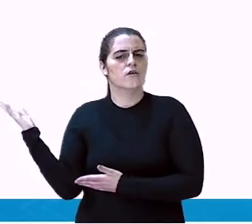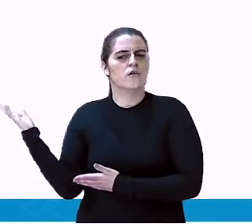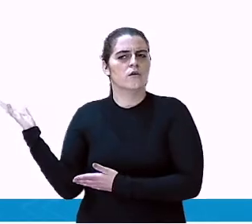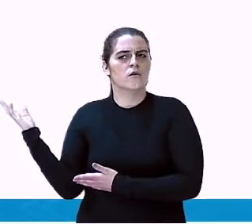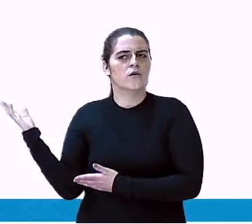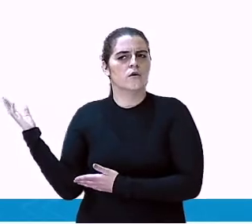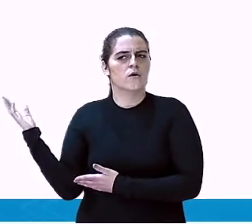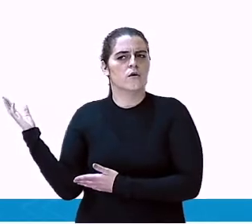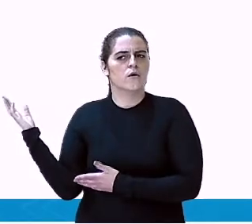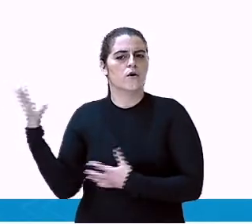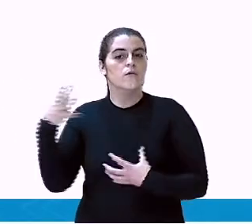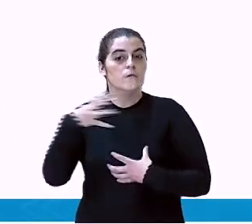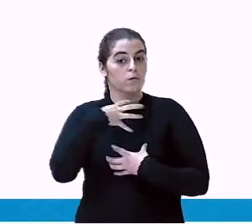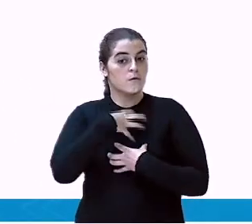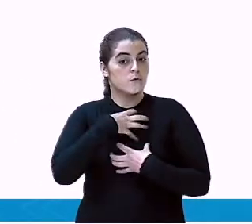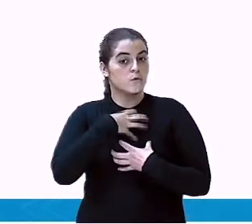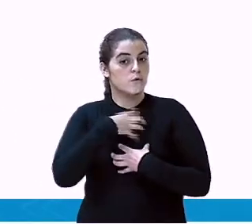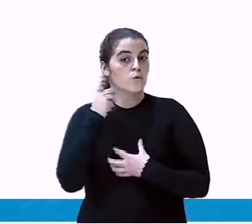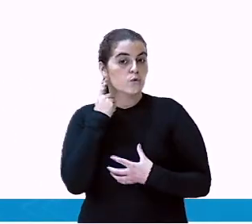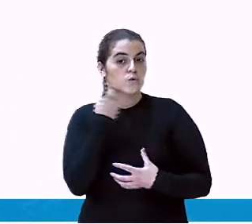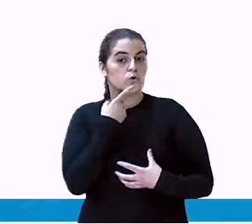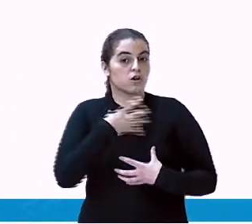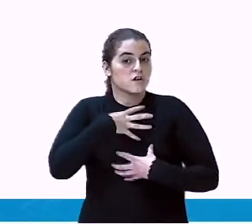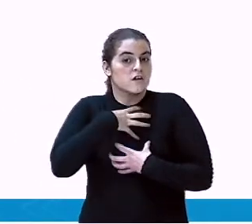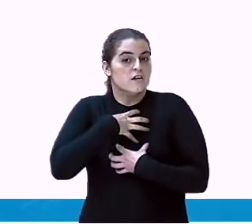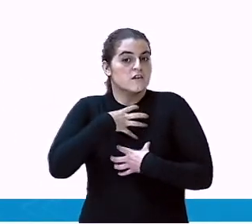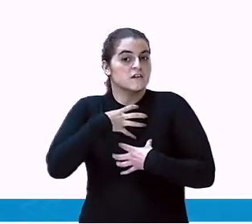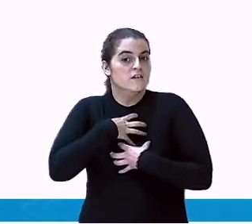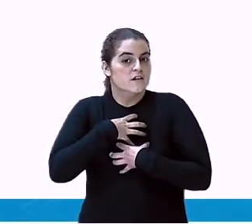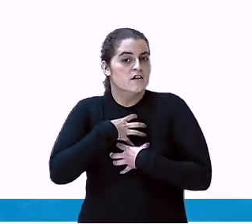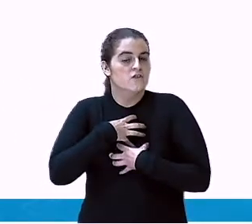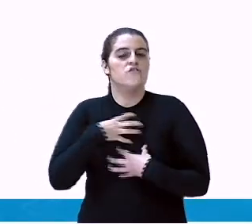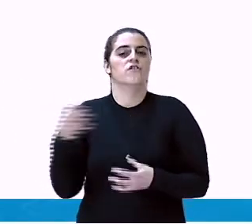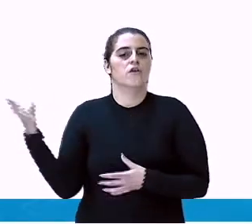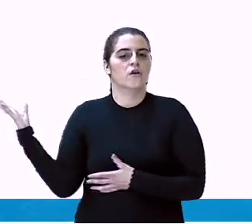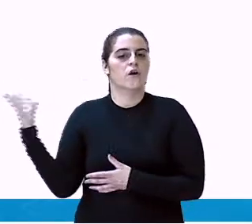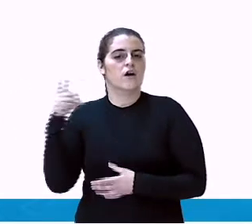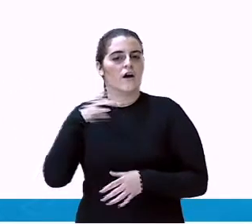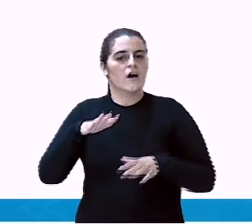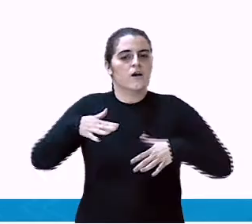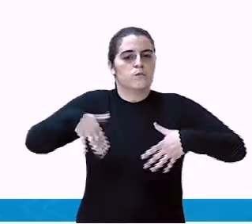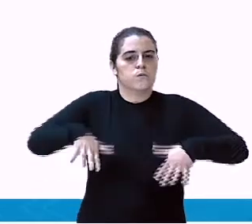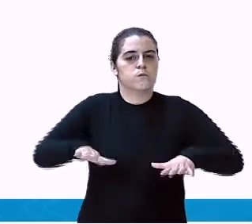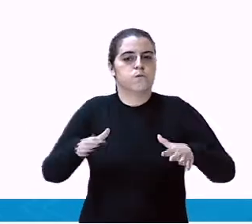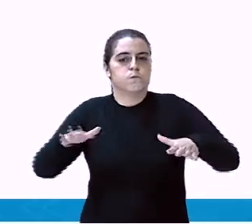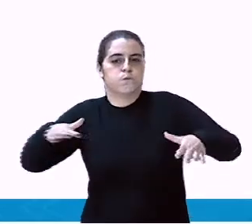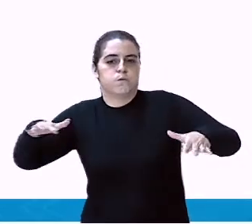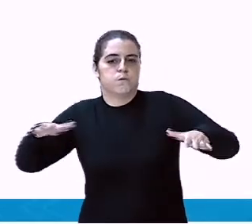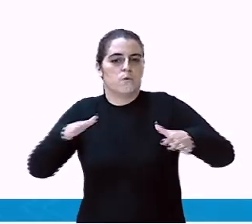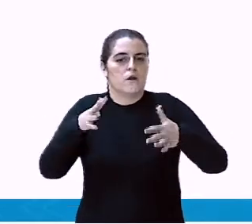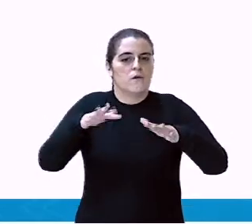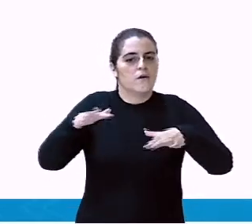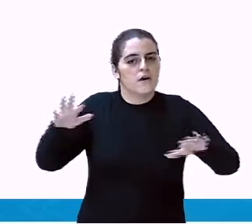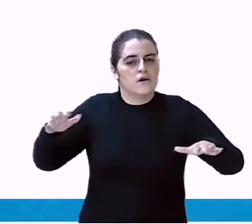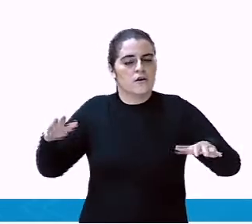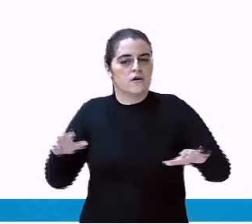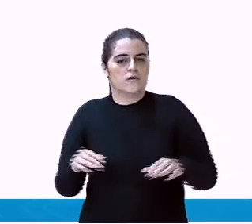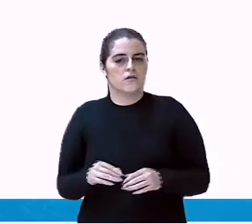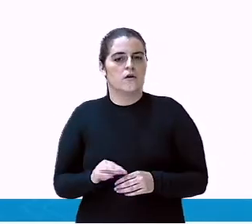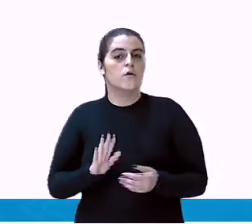seu ouvido e o seu cérebro consegue fazer como se fosse